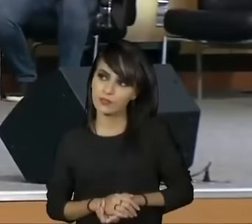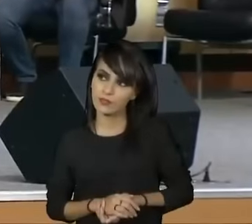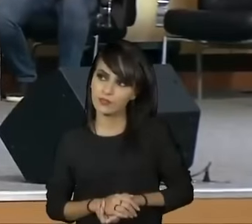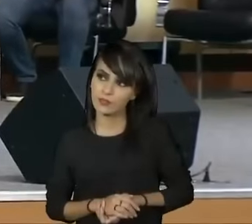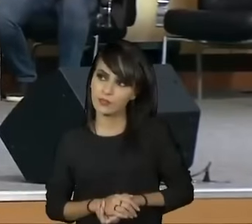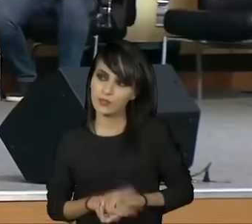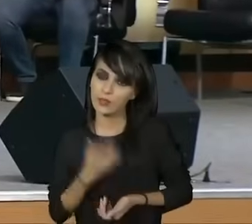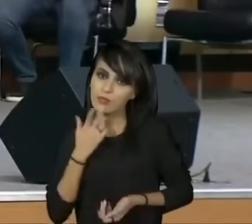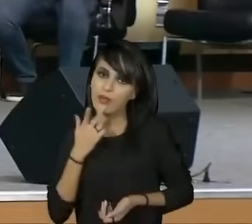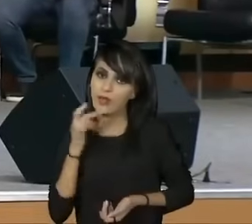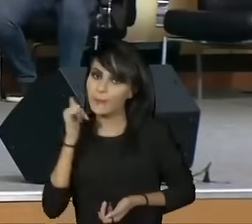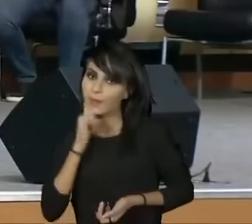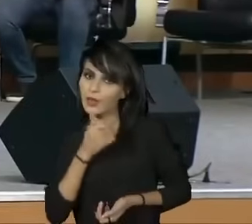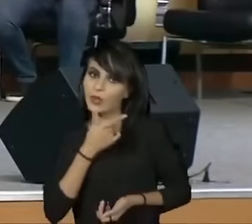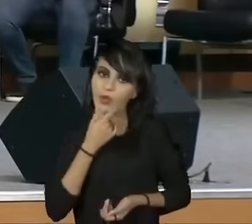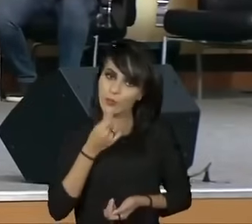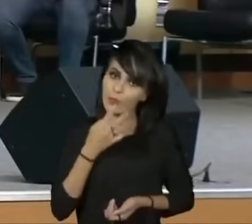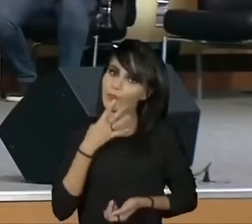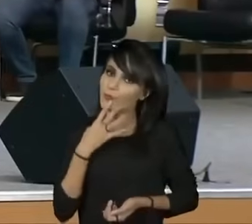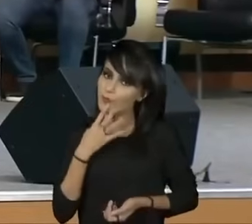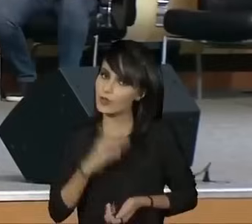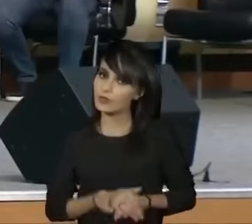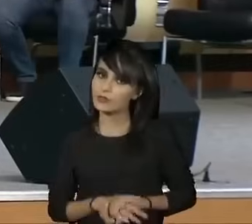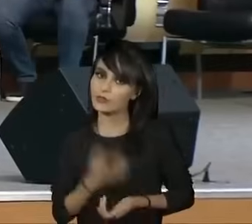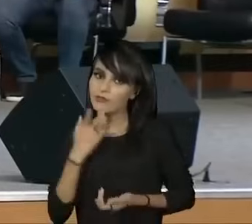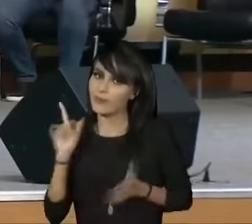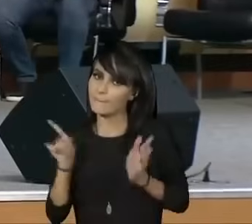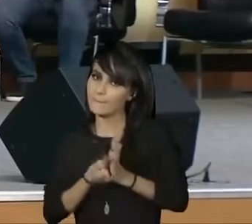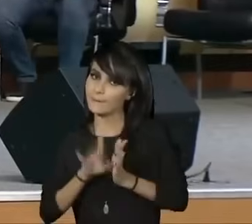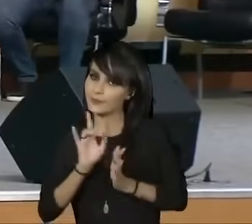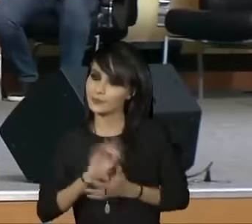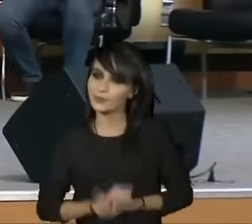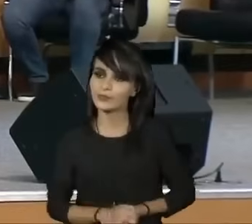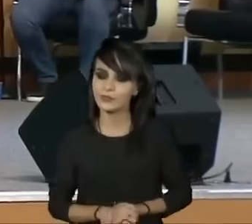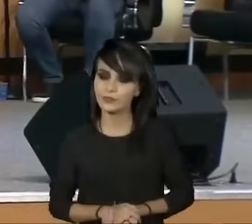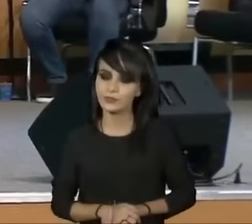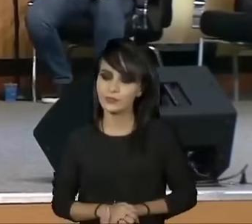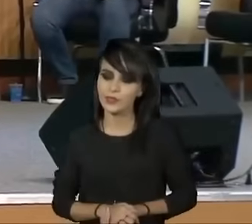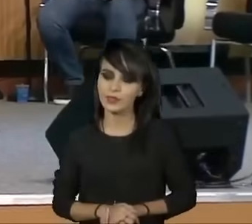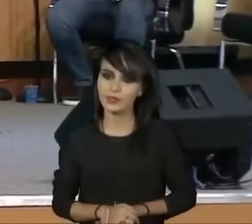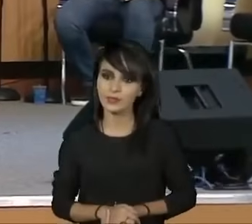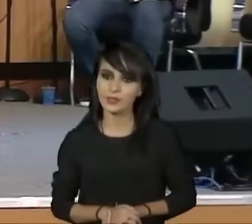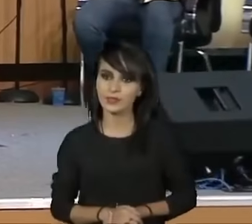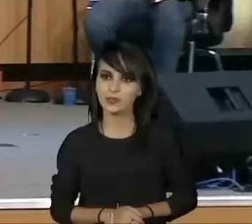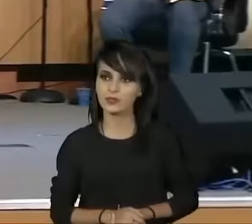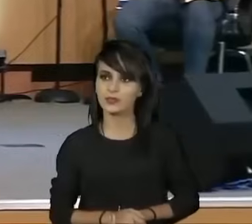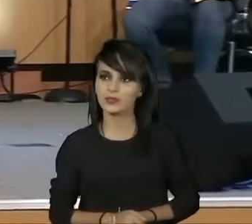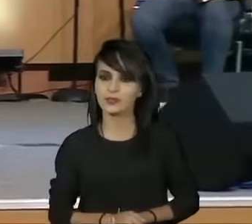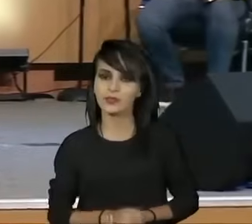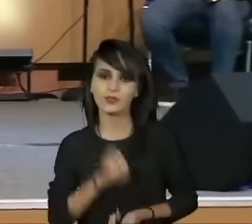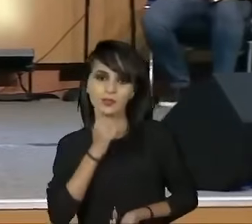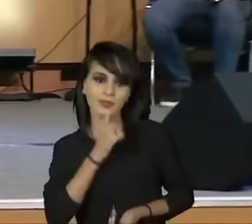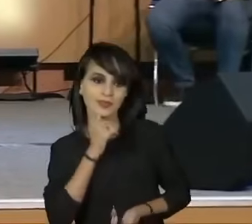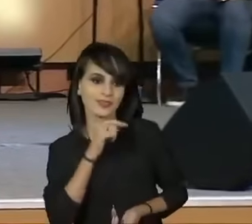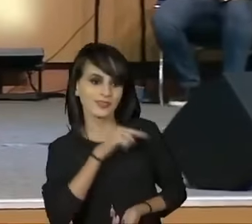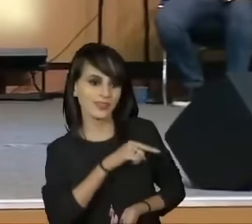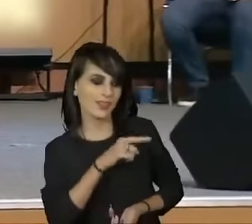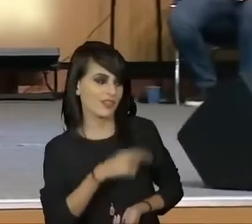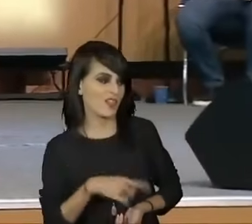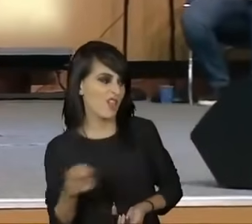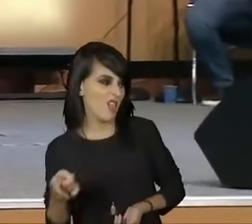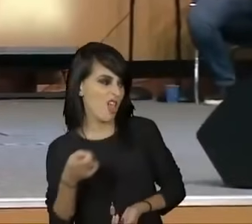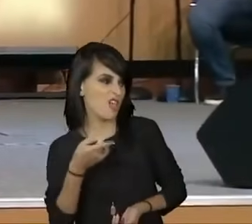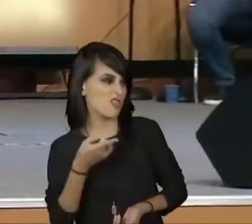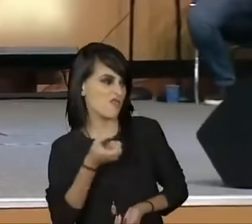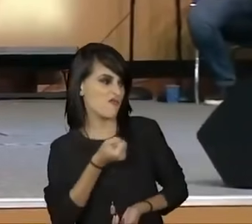eu vou falar porque eu já conheço as histórias dos dois lados para não dizer que eu só tô falando do negativo aí as irmãs olham pro marido da outra porque a outra já is é um frouxo me